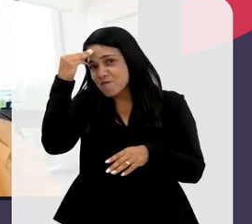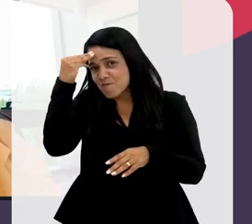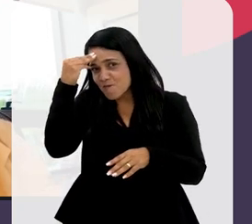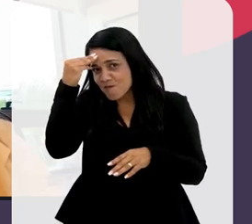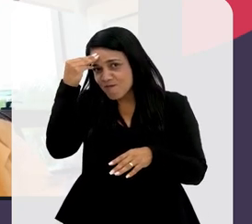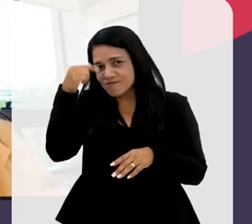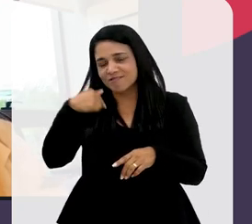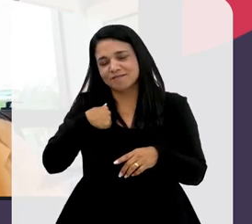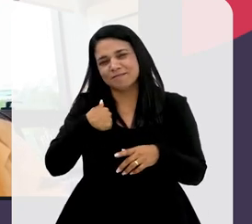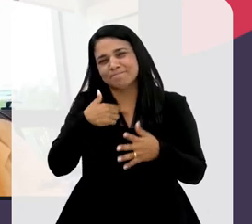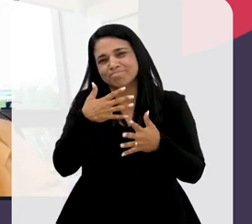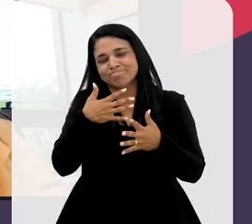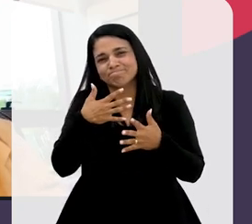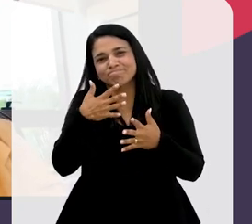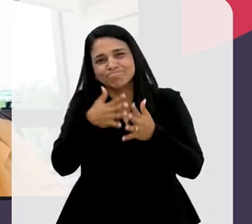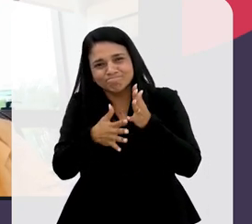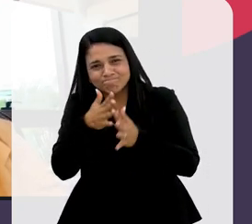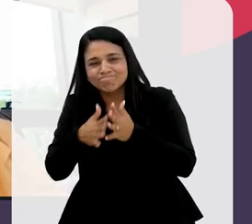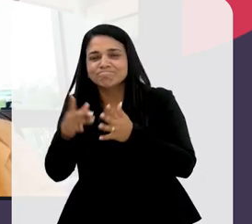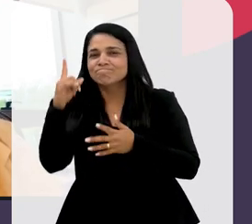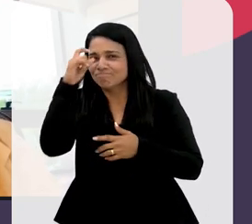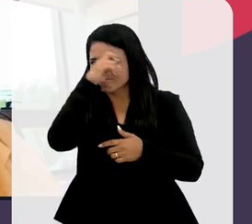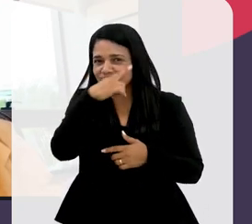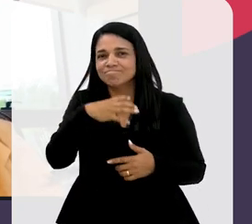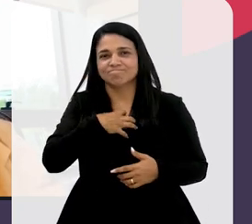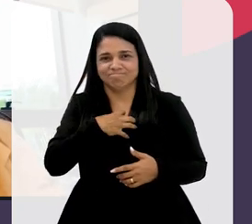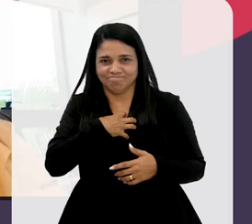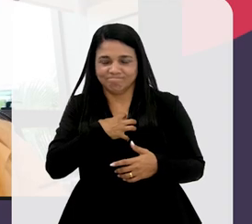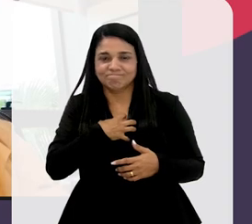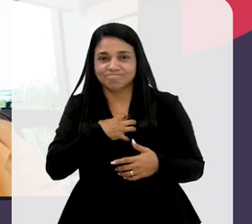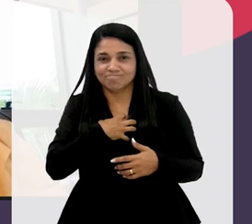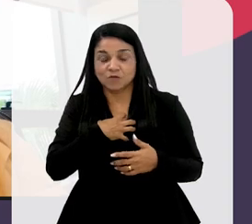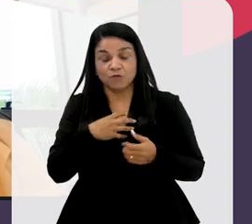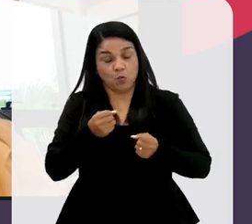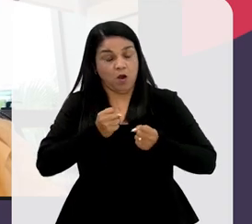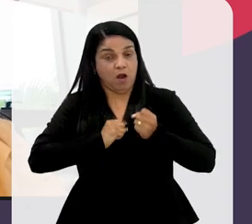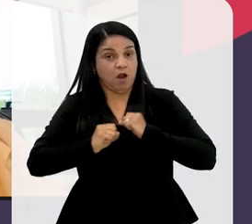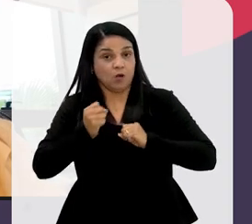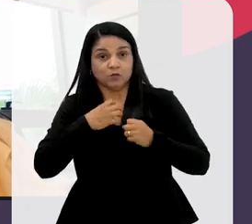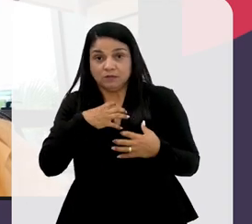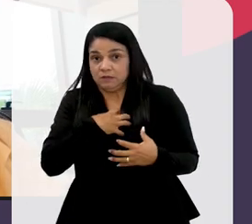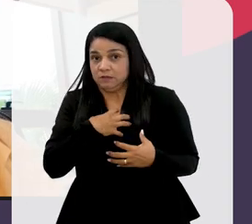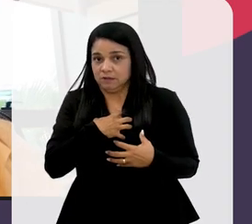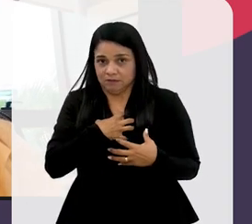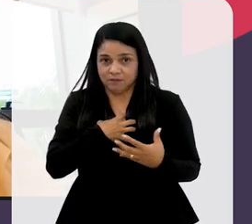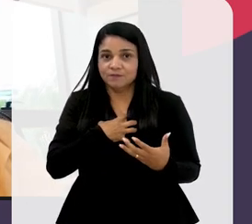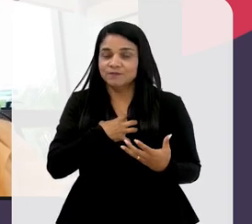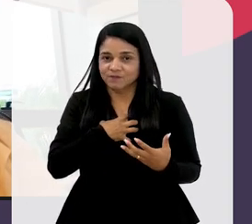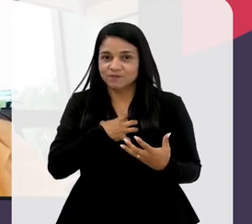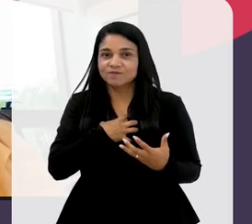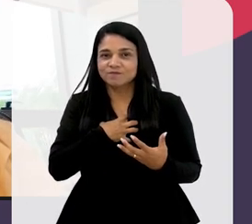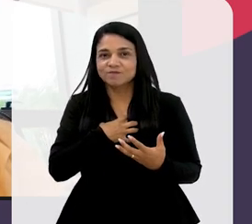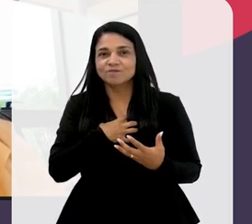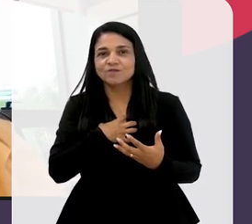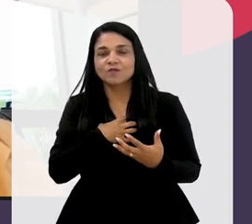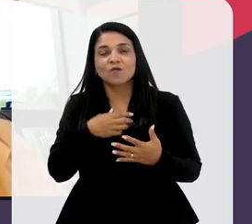Essa questão da memória é o que mais complica o meu dia a dia, que eu realmente tenho uma. Me dá uma certa agonia às vezes,